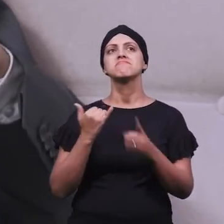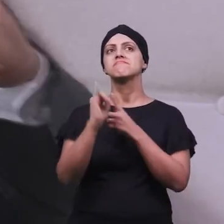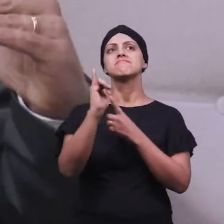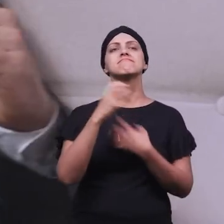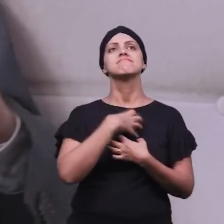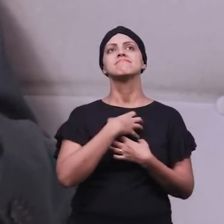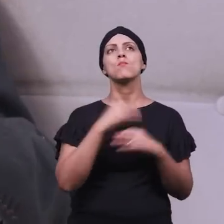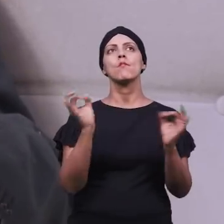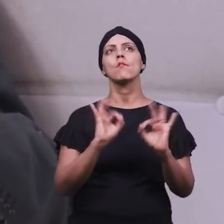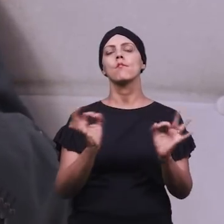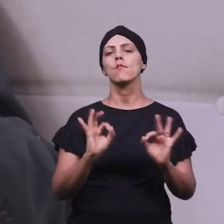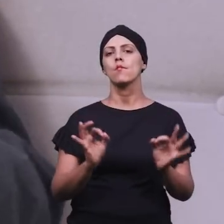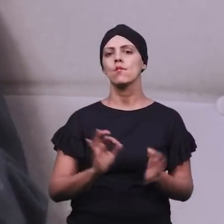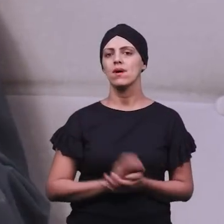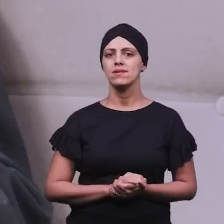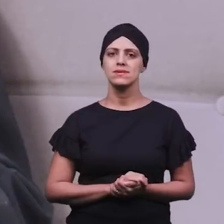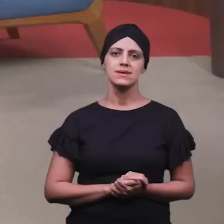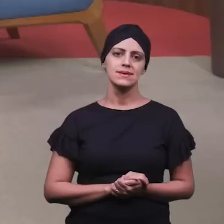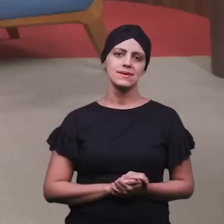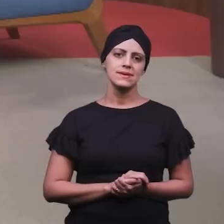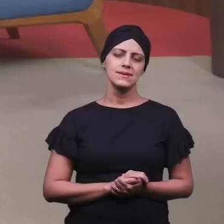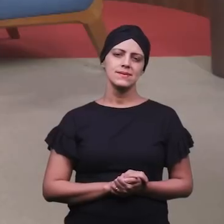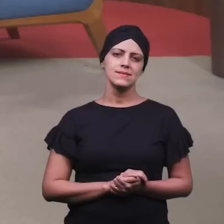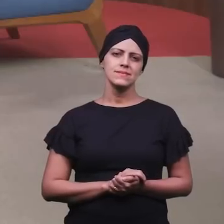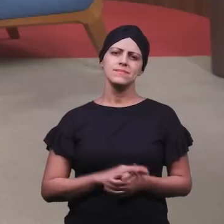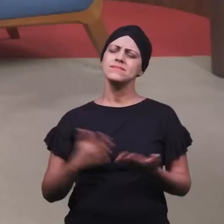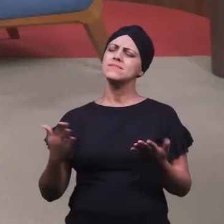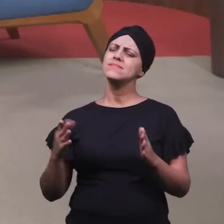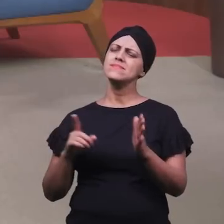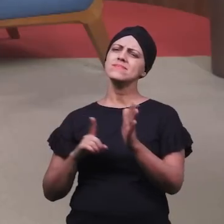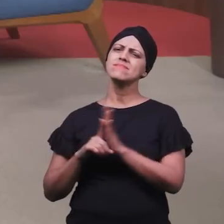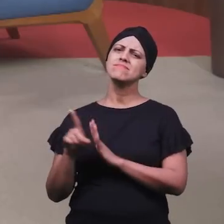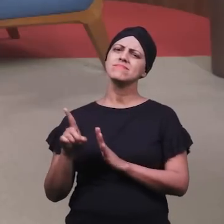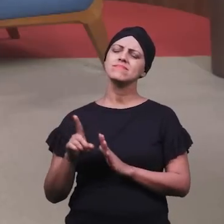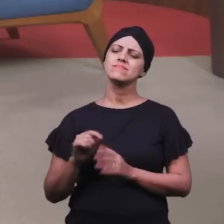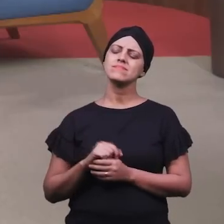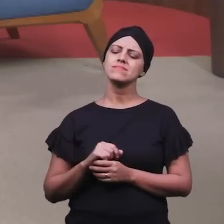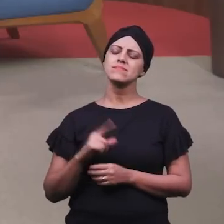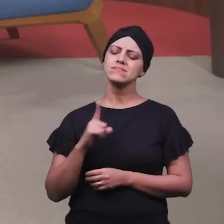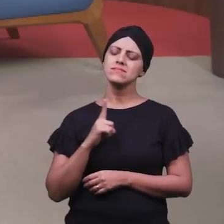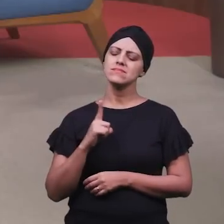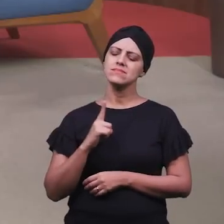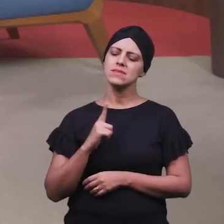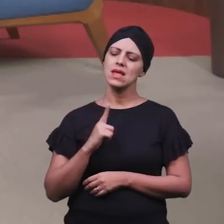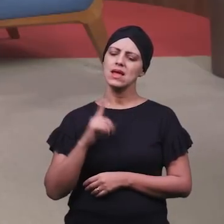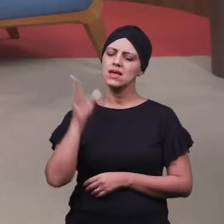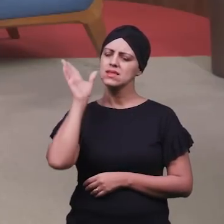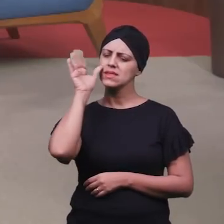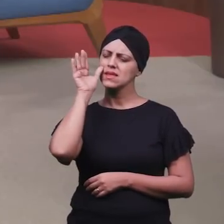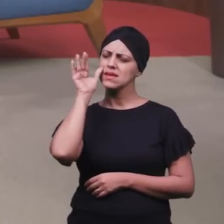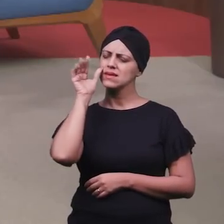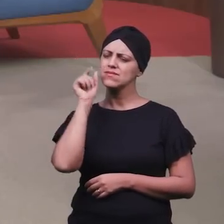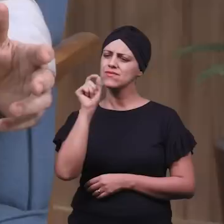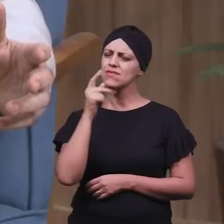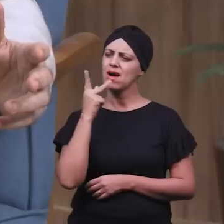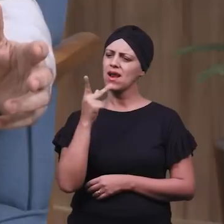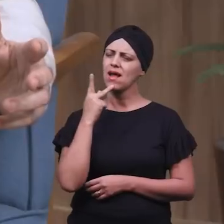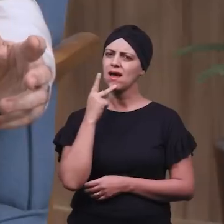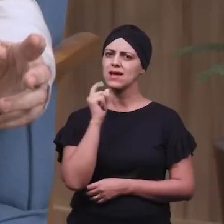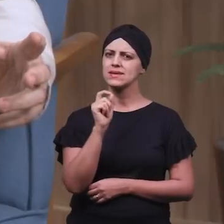um plano terreno para um plano espiritual. E há um aspecto, Daniel, que é interessante a gente